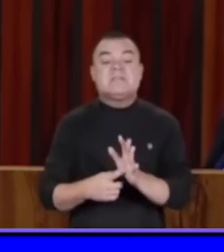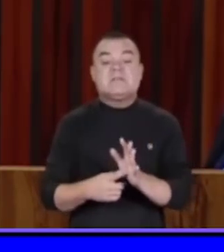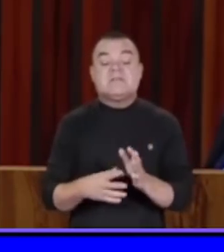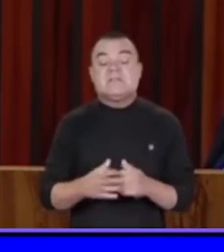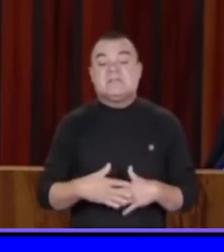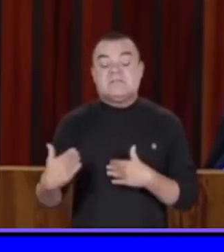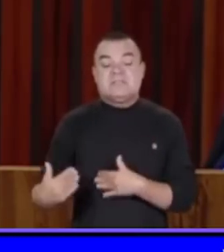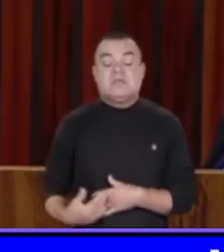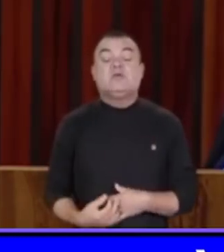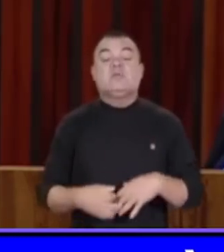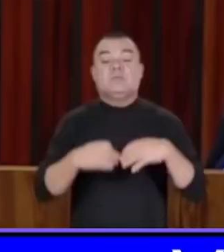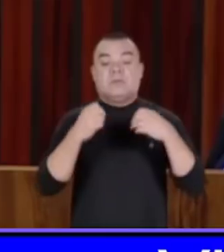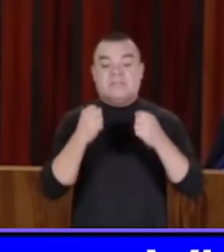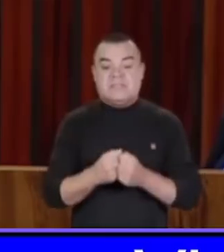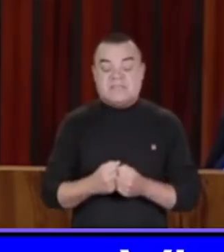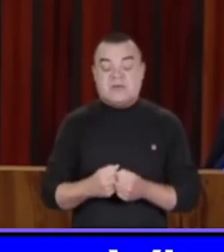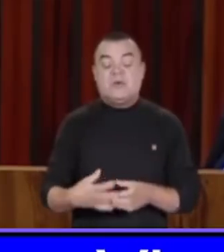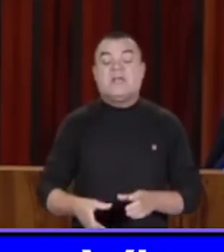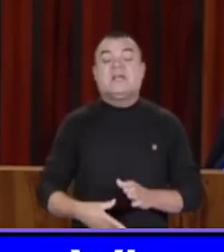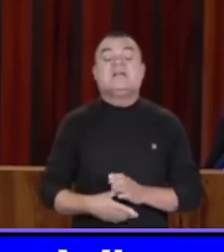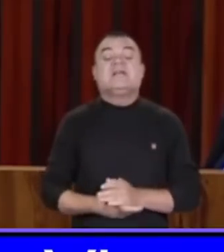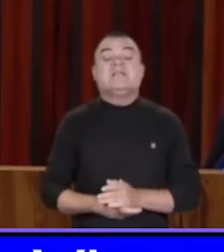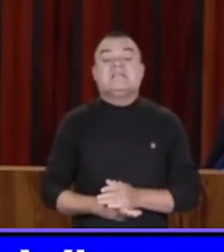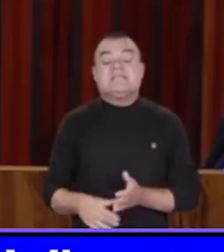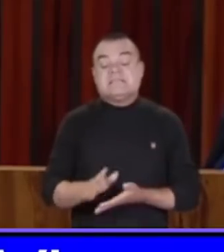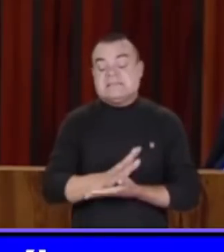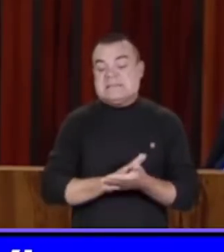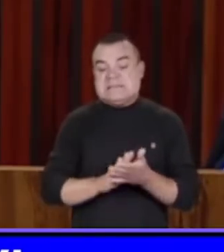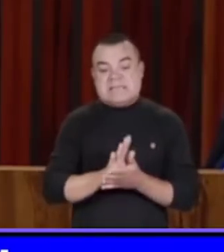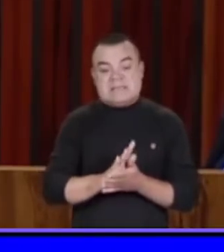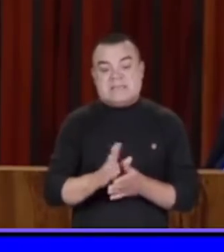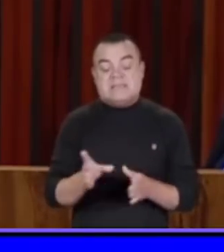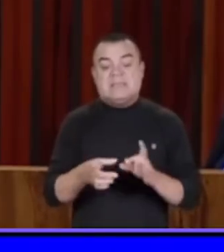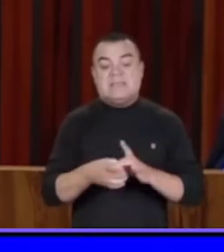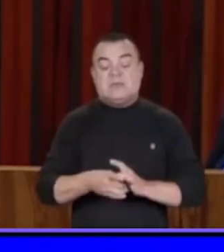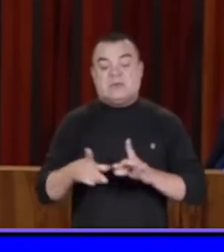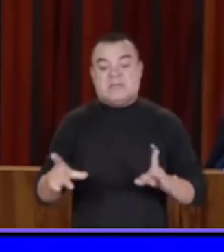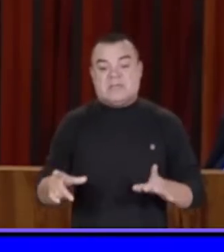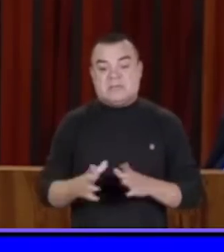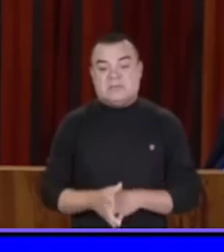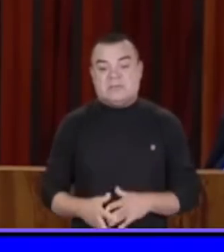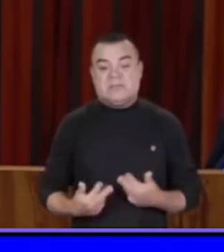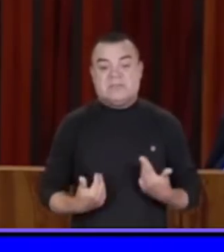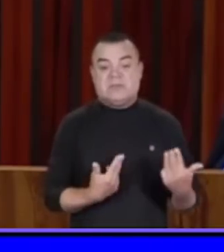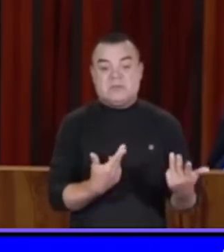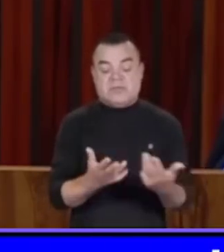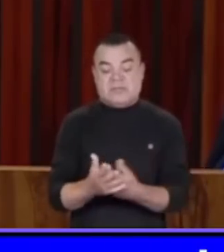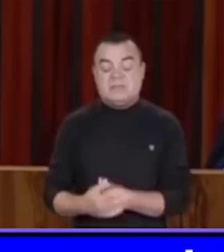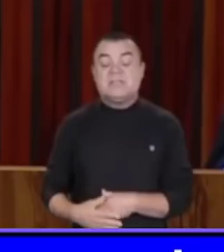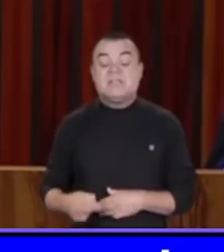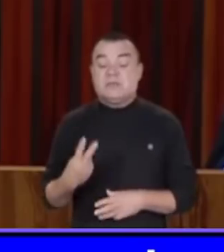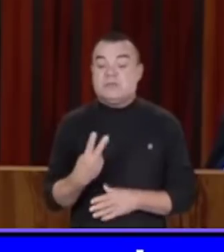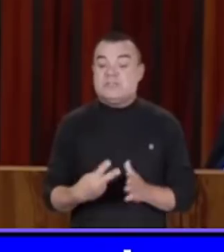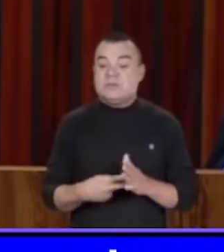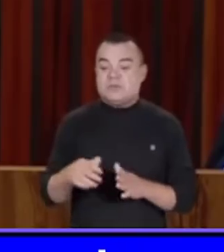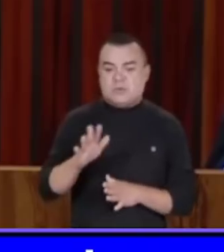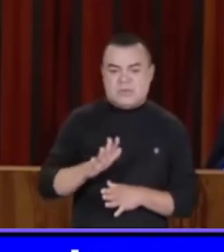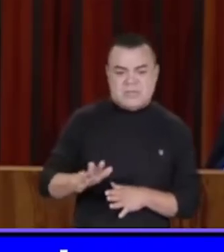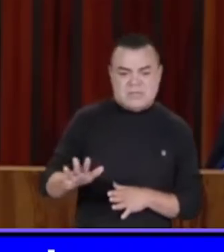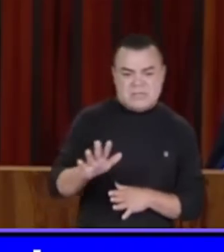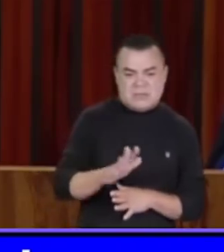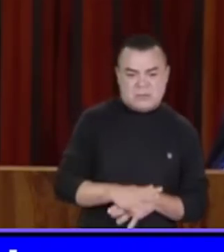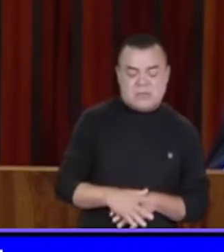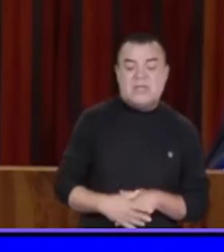infesto potencial antidemocrático. Igualmente, sob esse segundo ângulo, se exibe